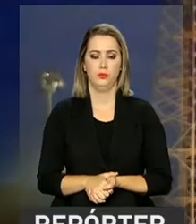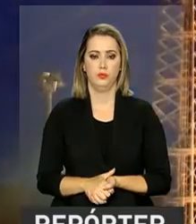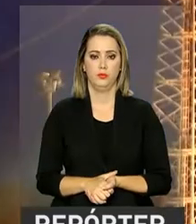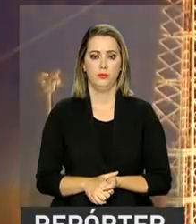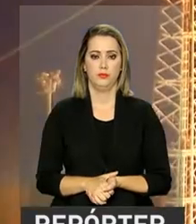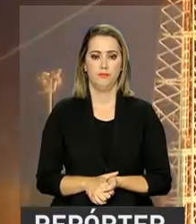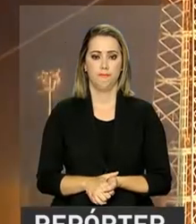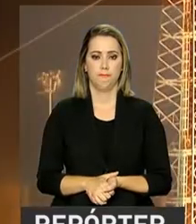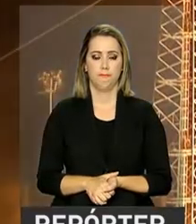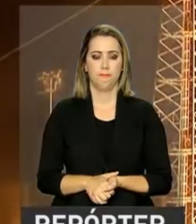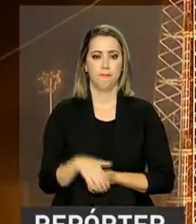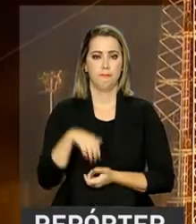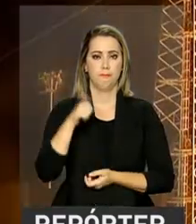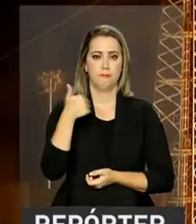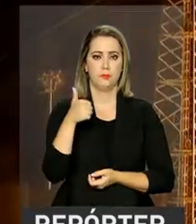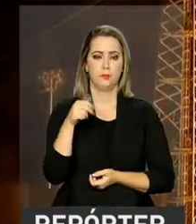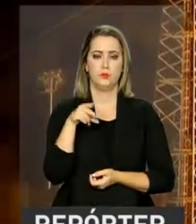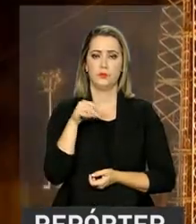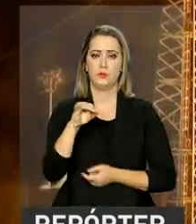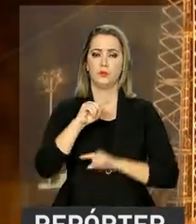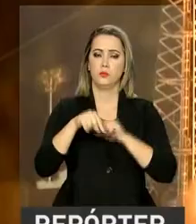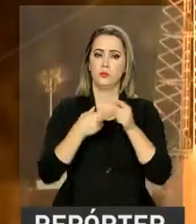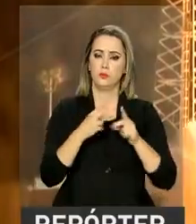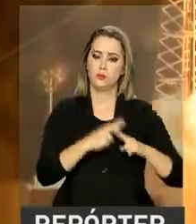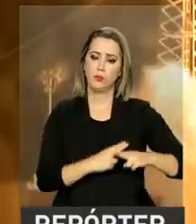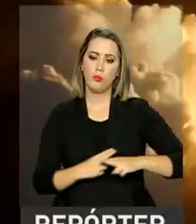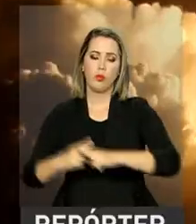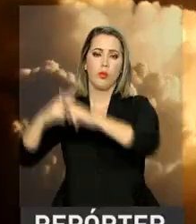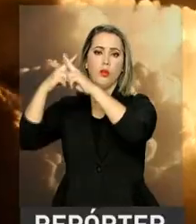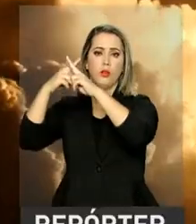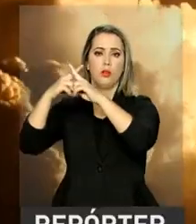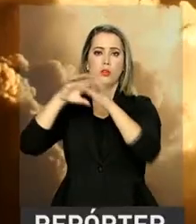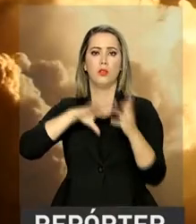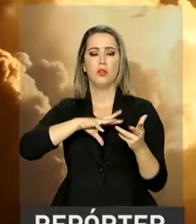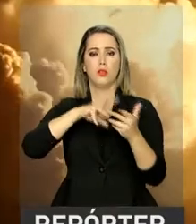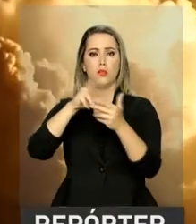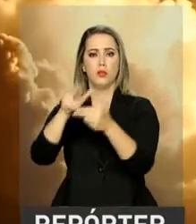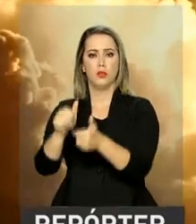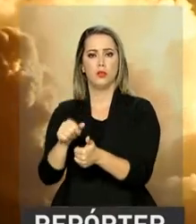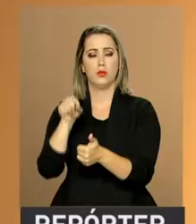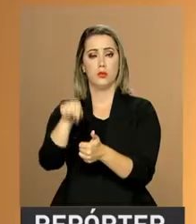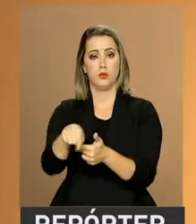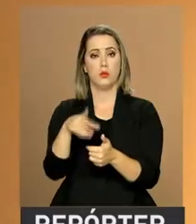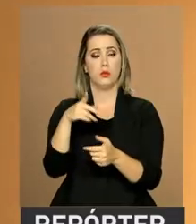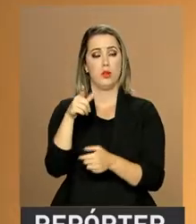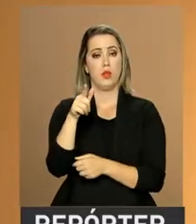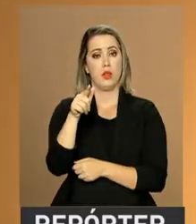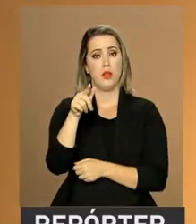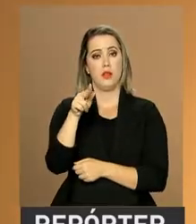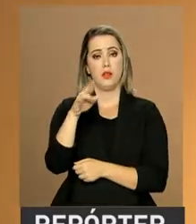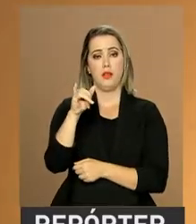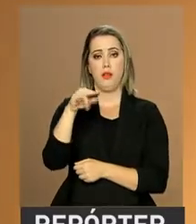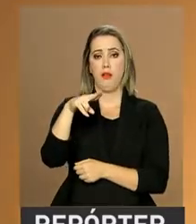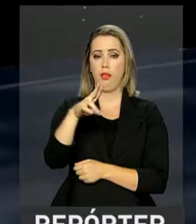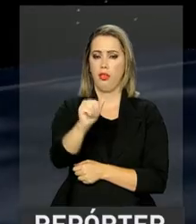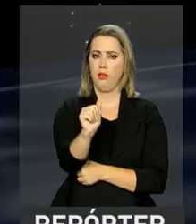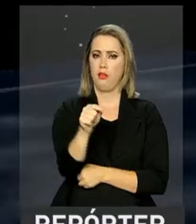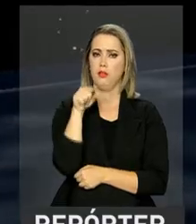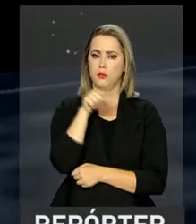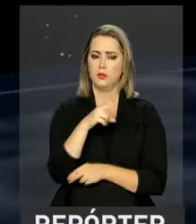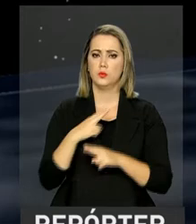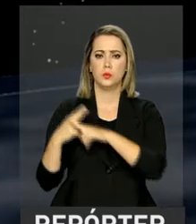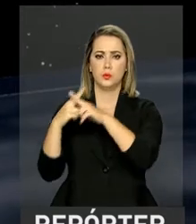onze dias depois de ter lançado ao espaço do centro espacial de kuru na guiana francesa o